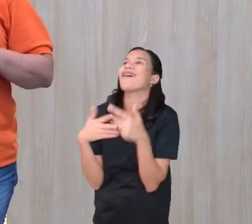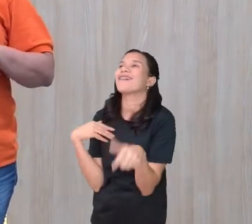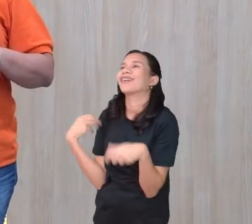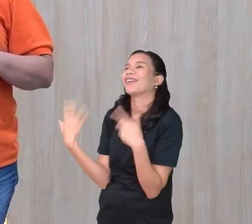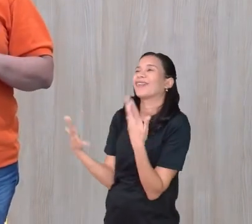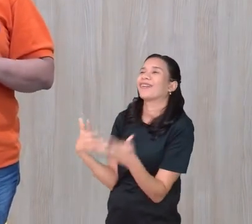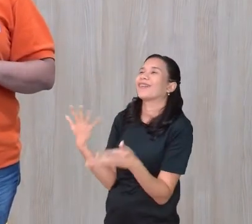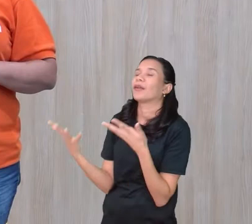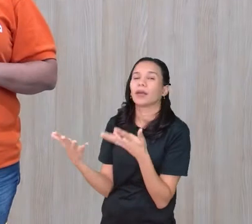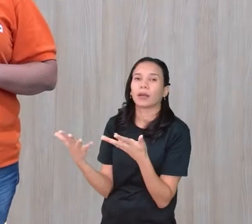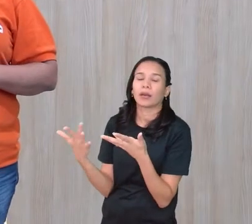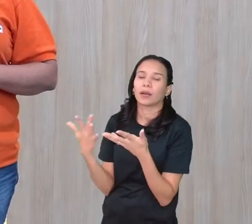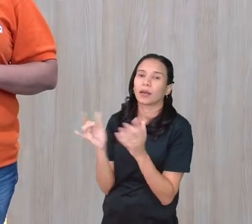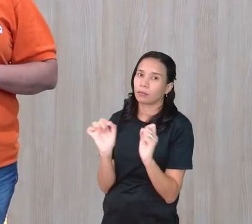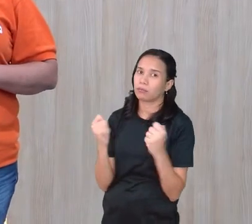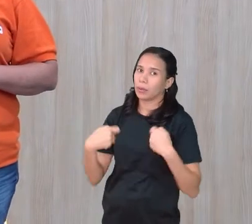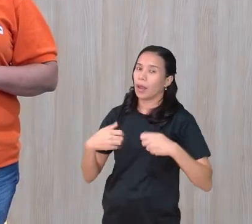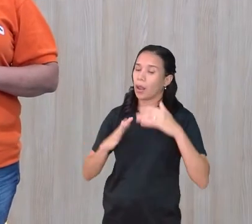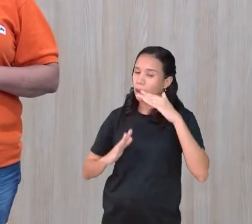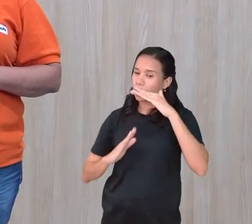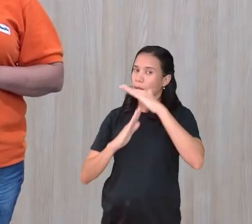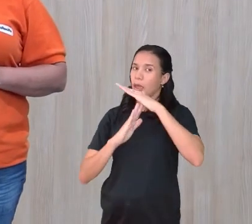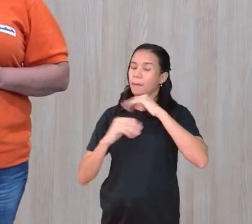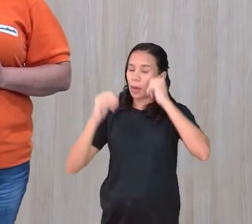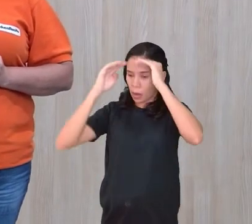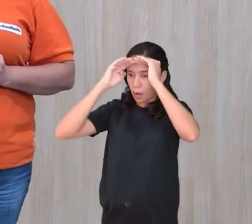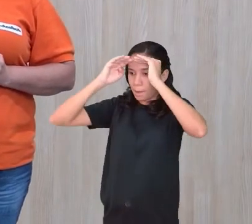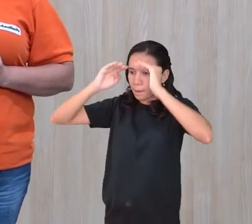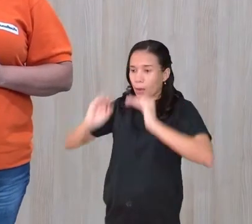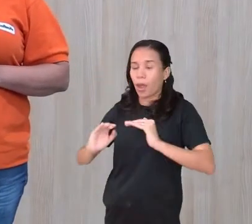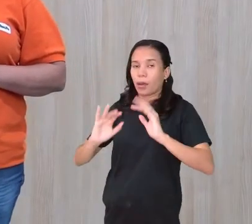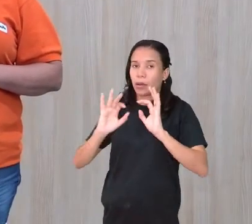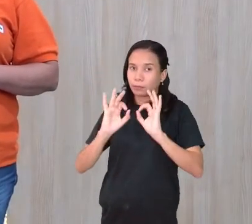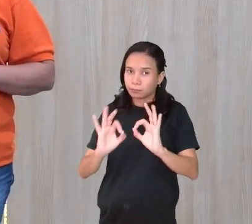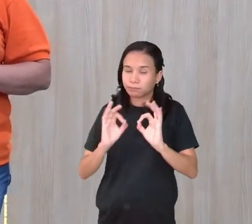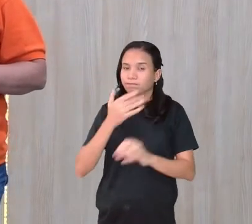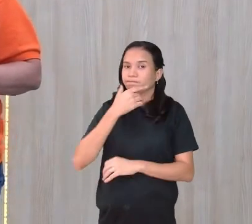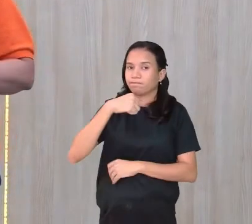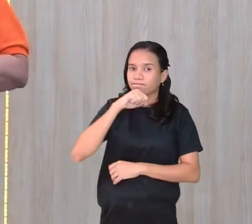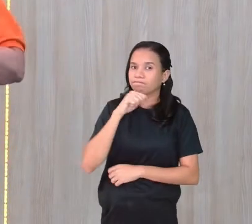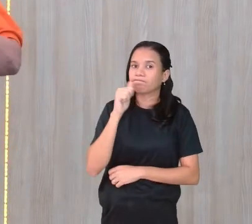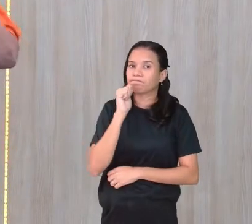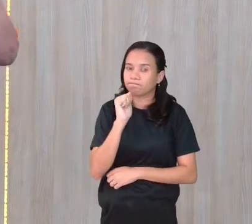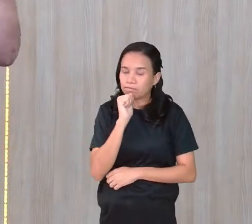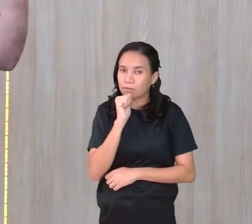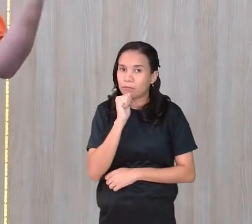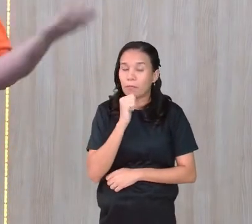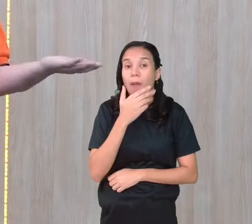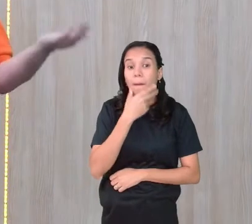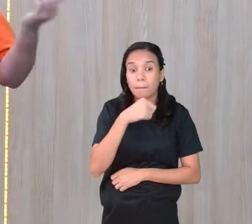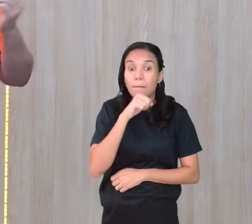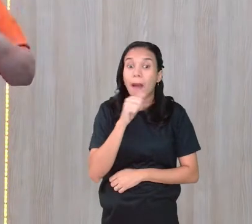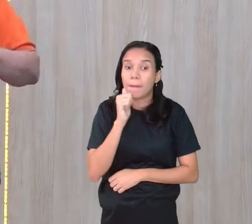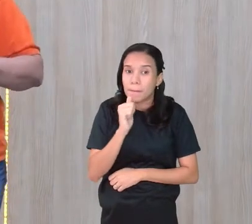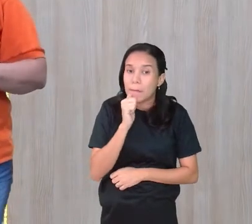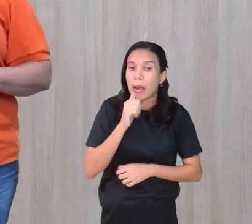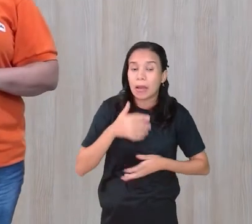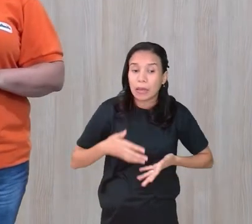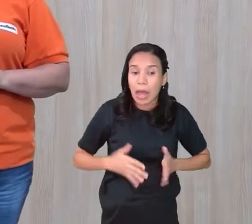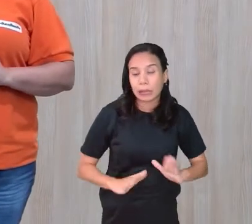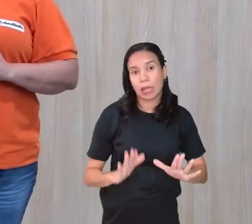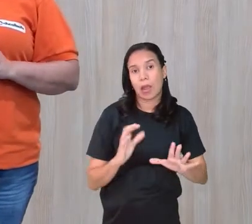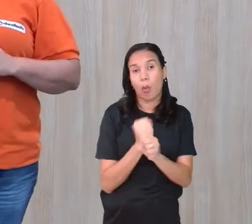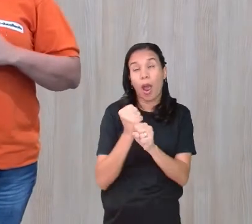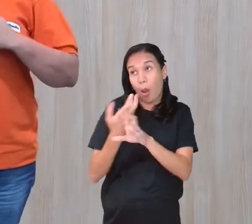é, exagerar e desrespeitar, não é, os nossos pais. Eles nasceram em um tempo diferente do